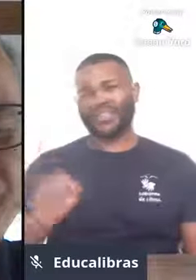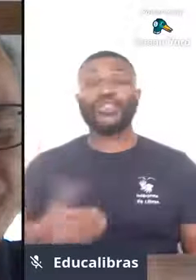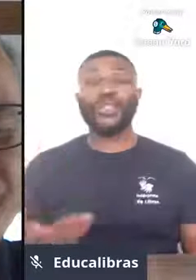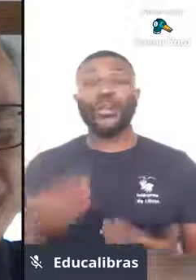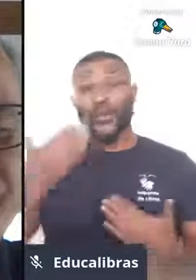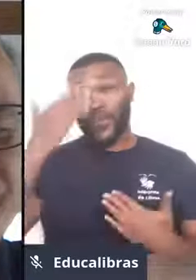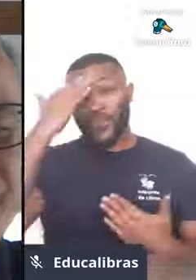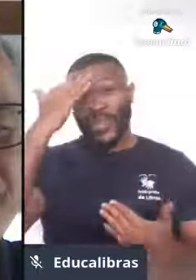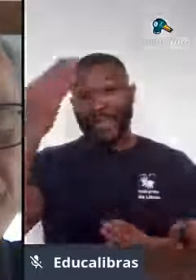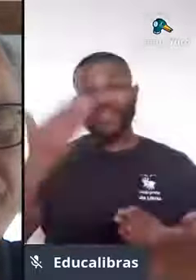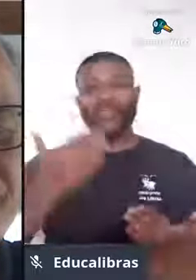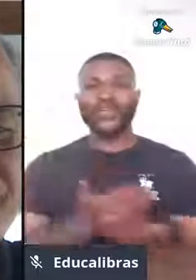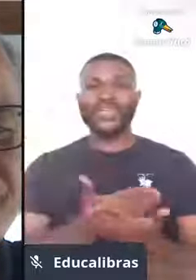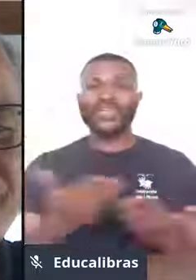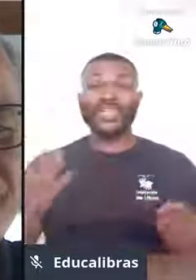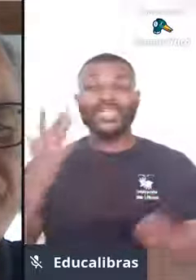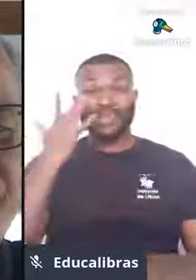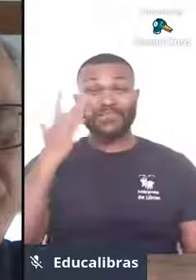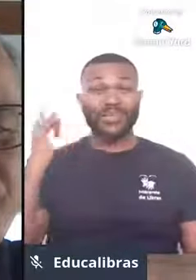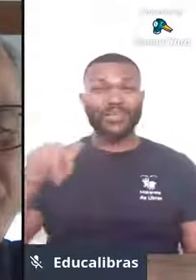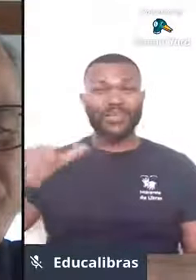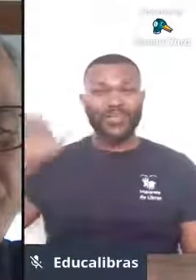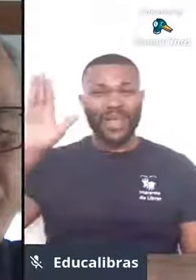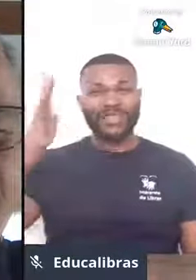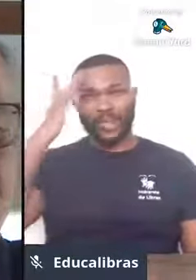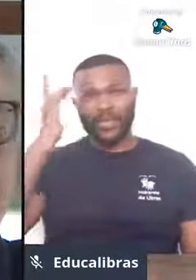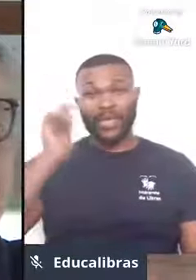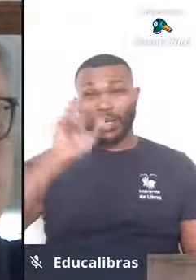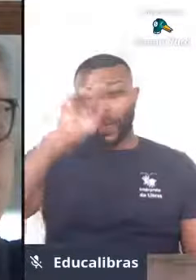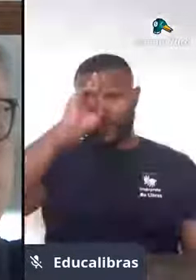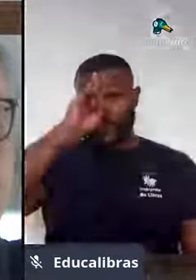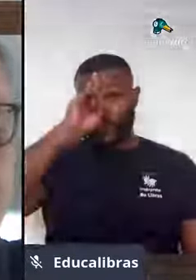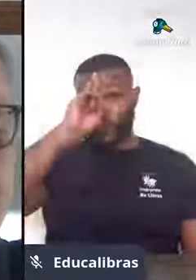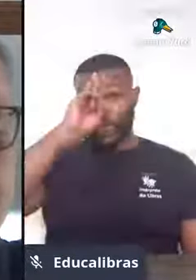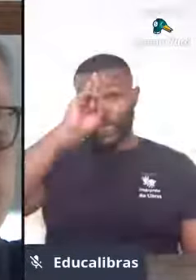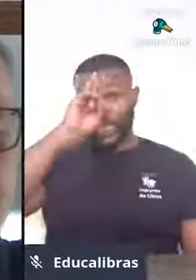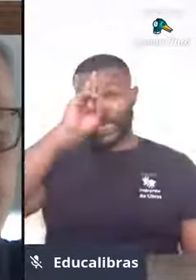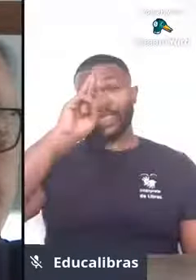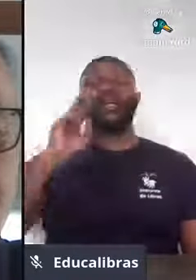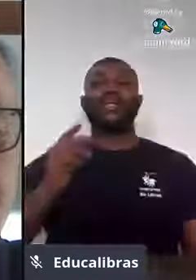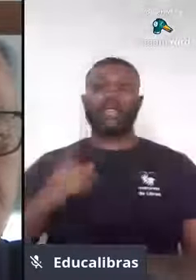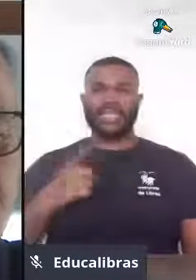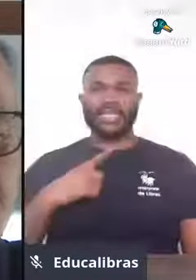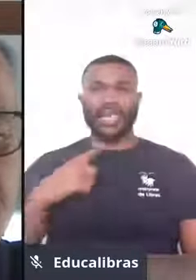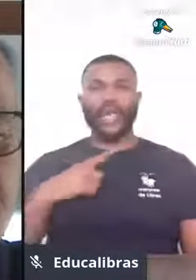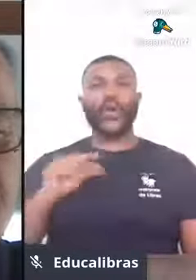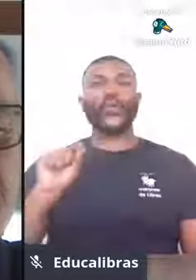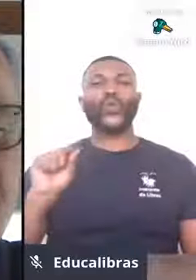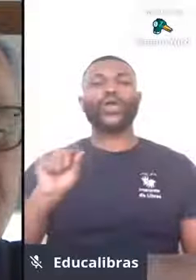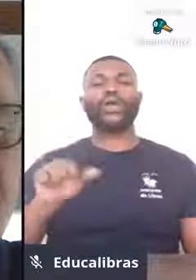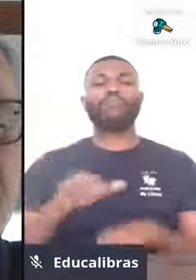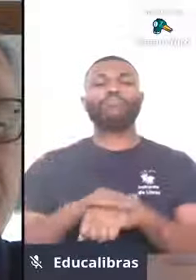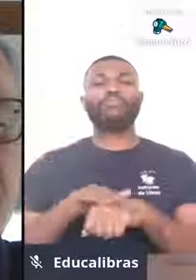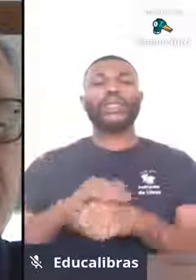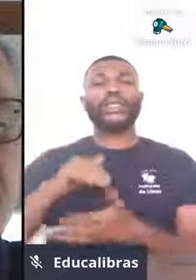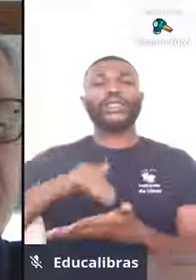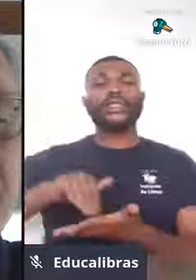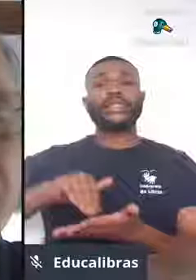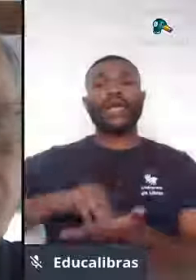a todos. Amanhã tem mais. Amanhã, meio-dia, a gente vai estar de volta com a secretária